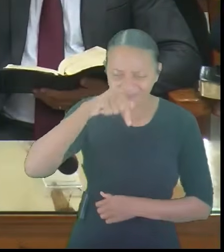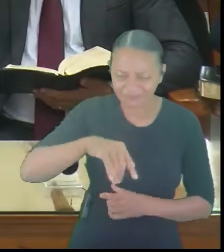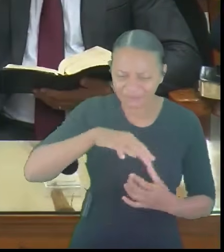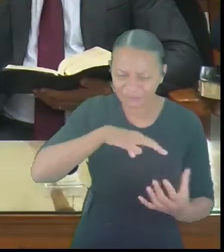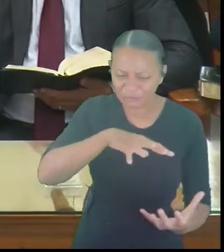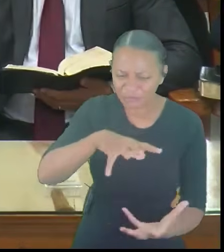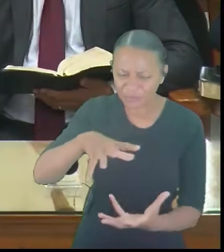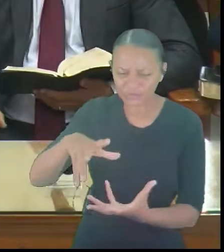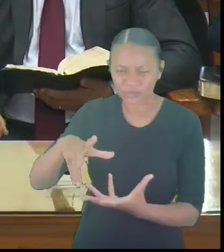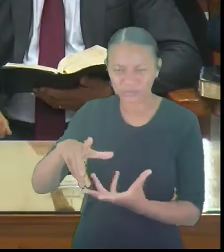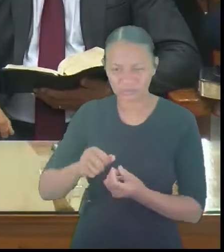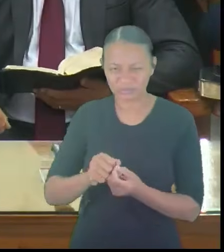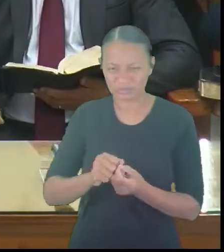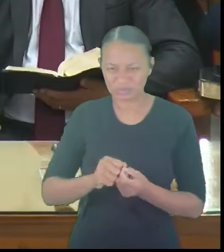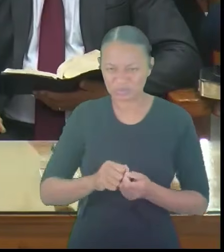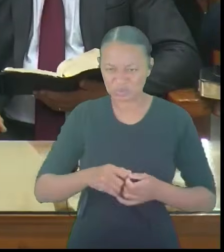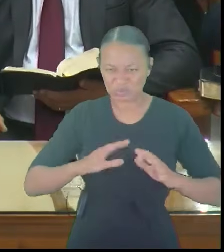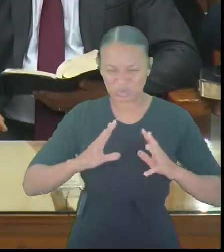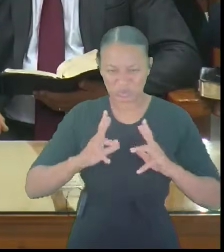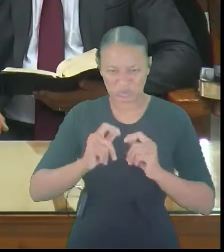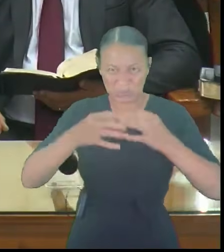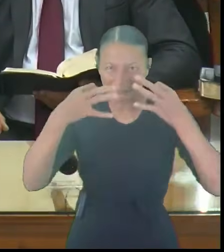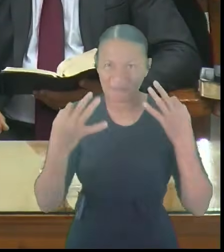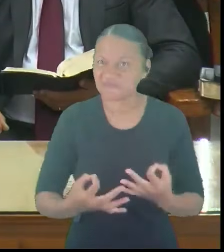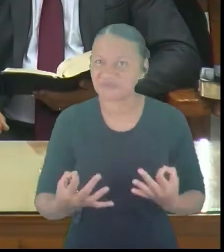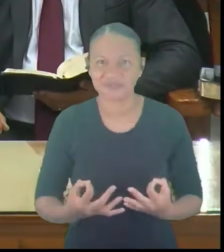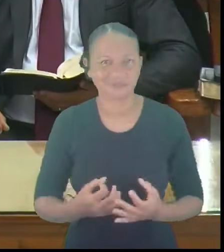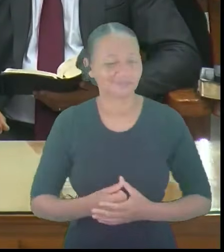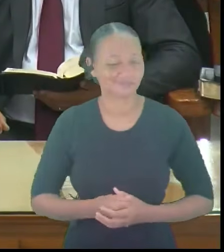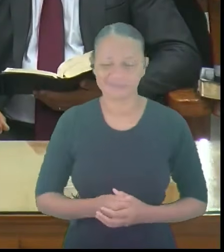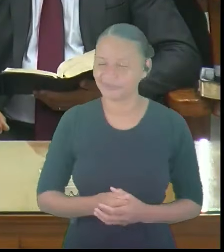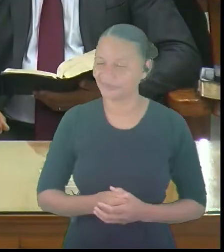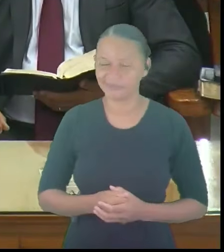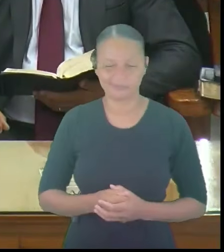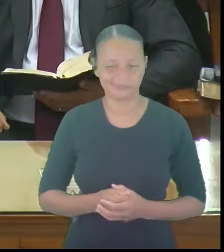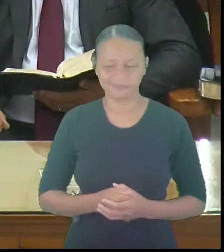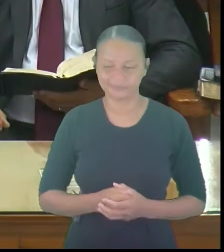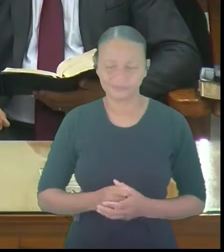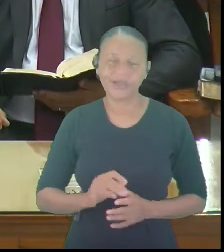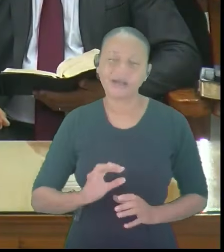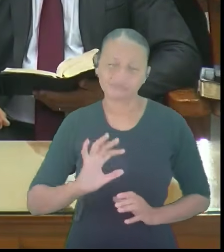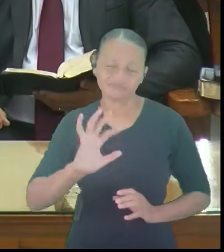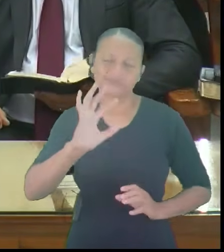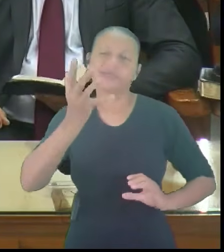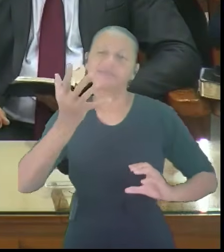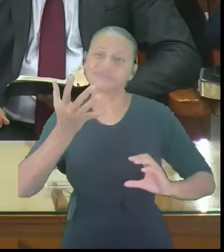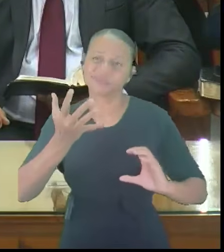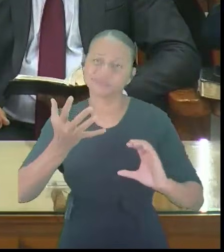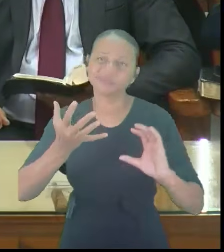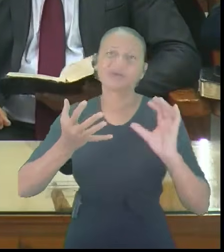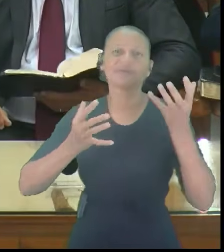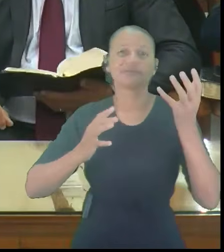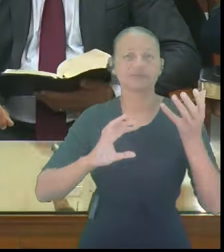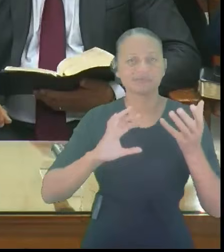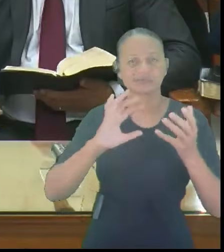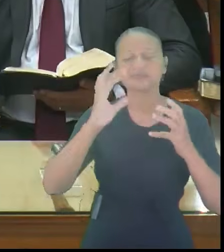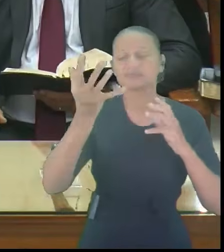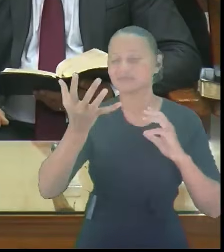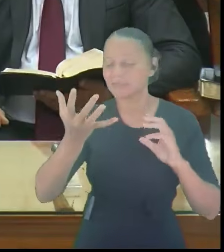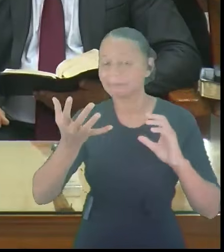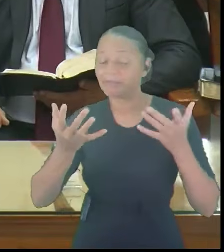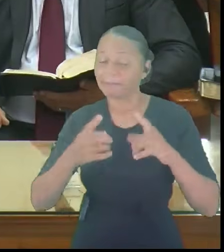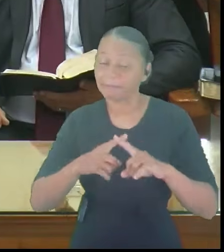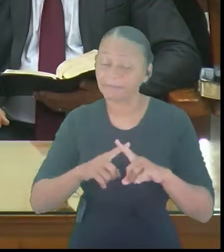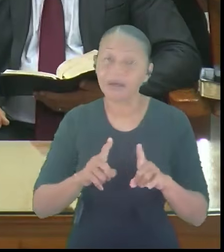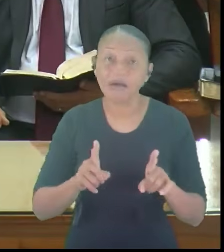é perfeito. Tudo tem um mas. Coisa vem,